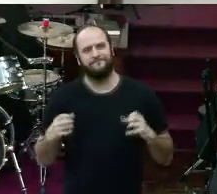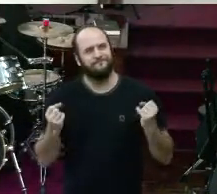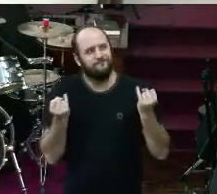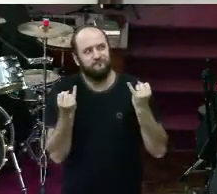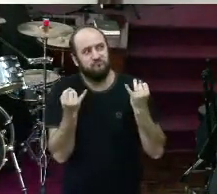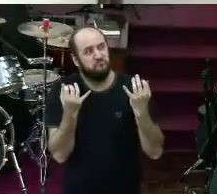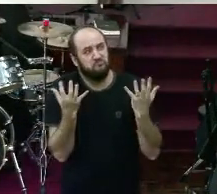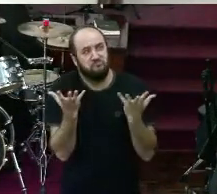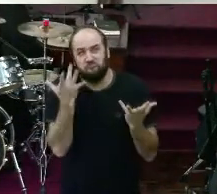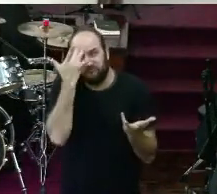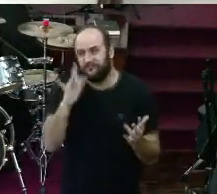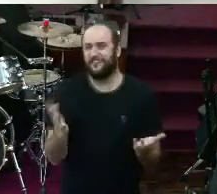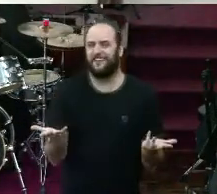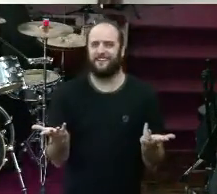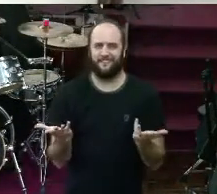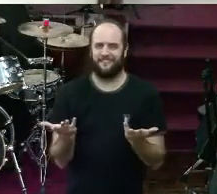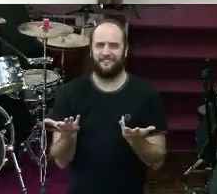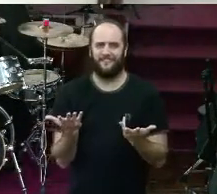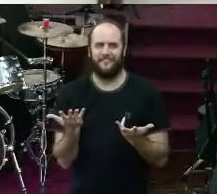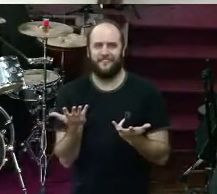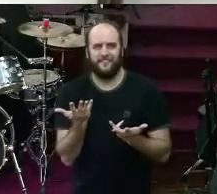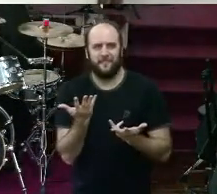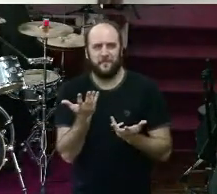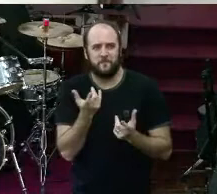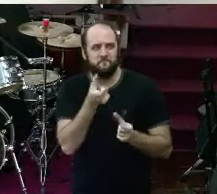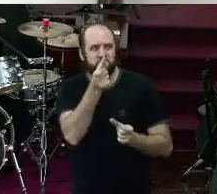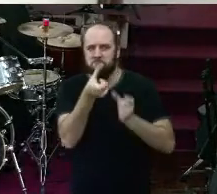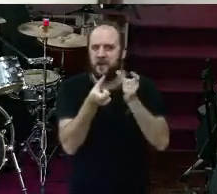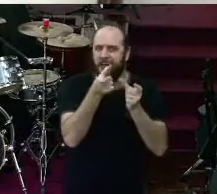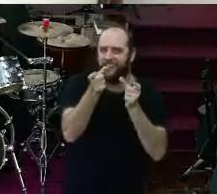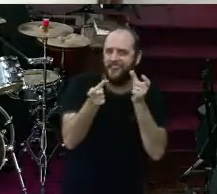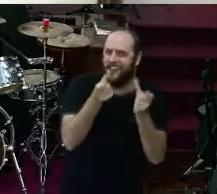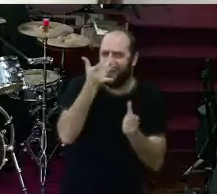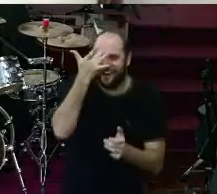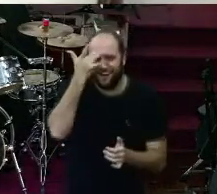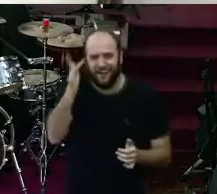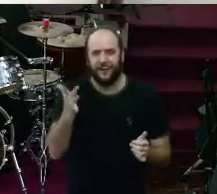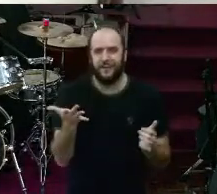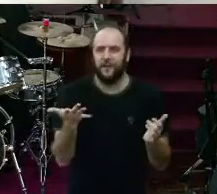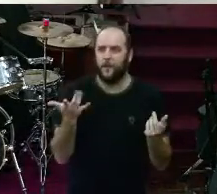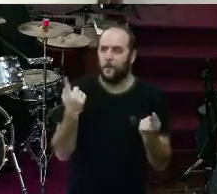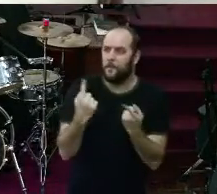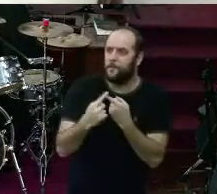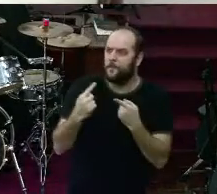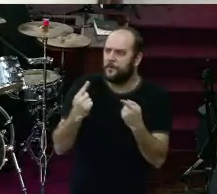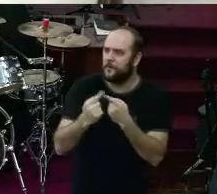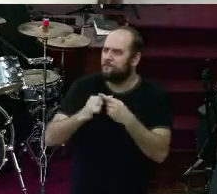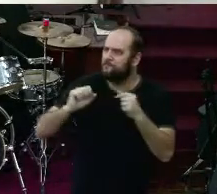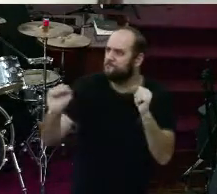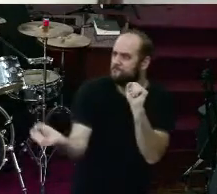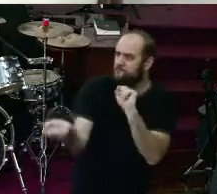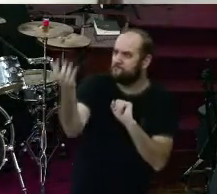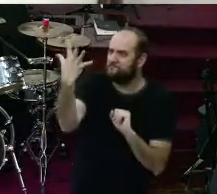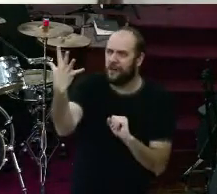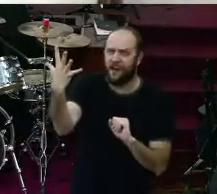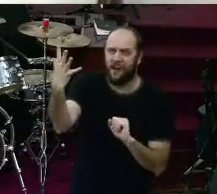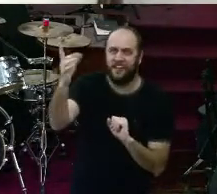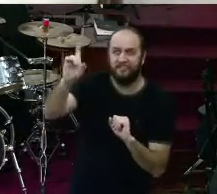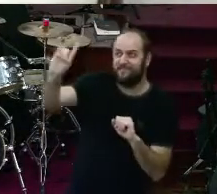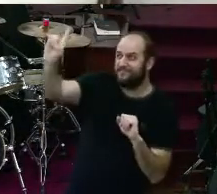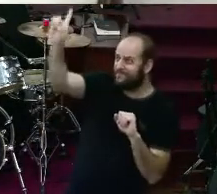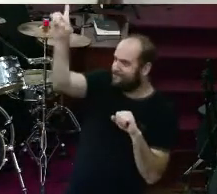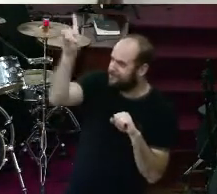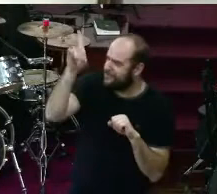cena, porque faltam palavras para descrever essa manifestação, essa teofania de Deus. Como é que ele estava ali?